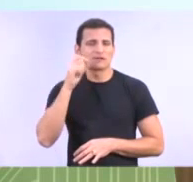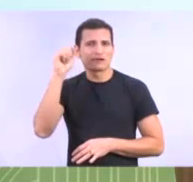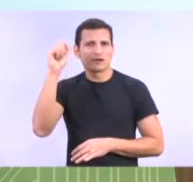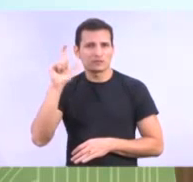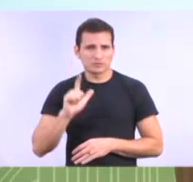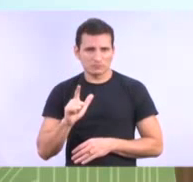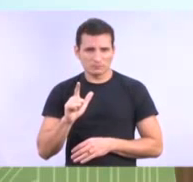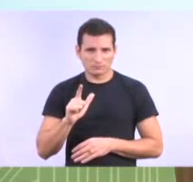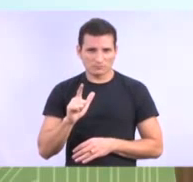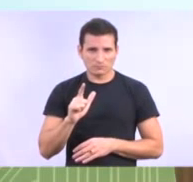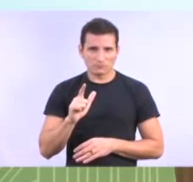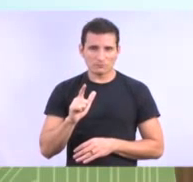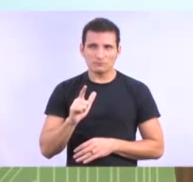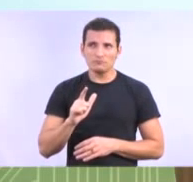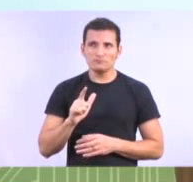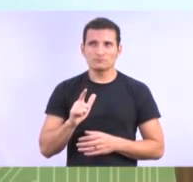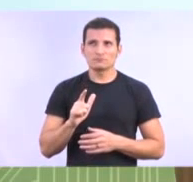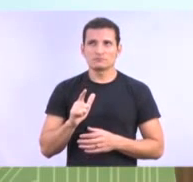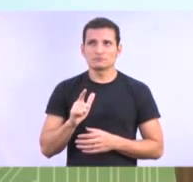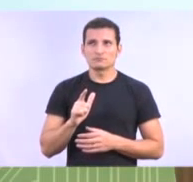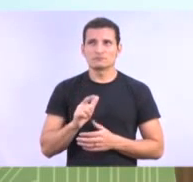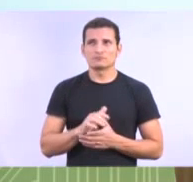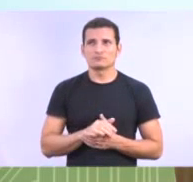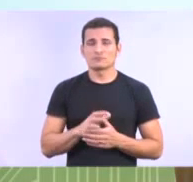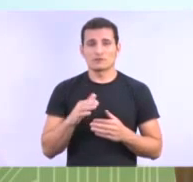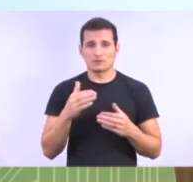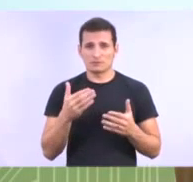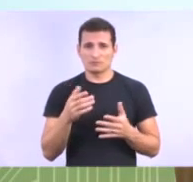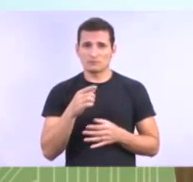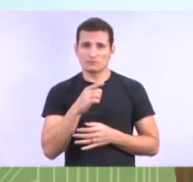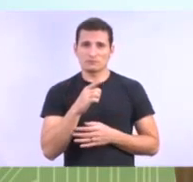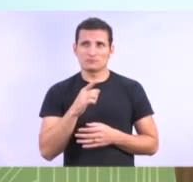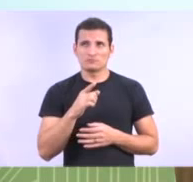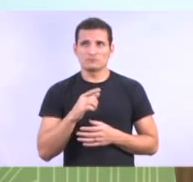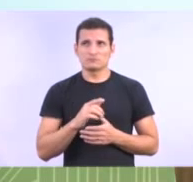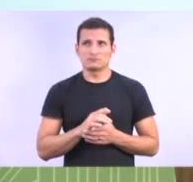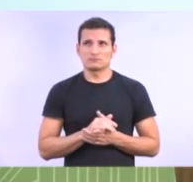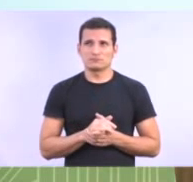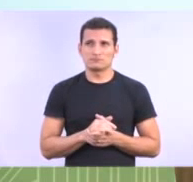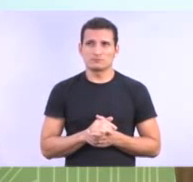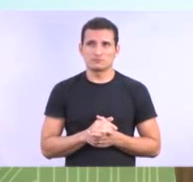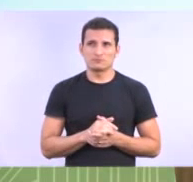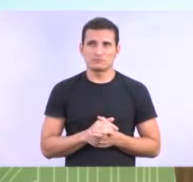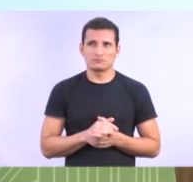falam, chegava a ser azulado. Então, como ele teve essa